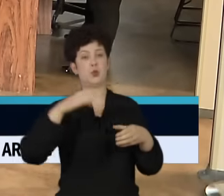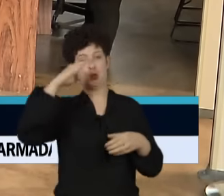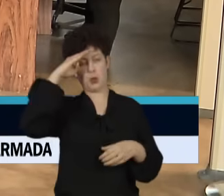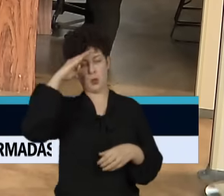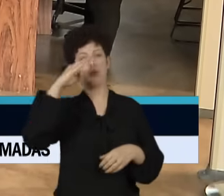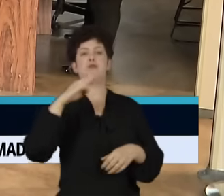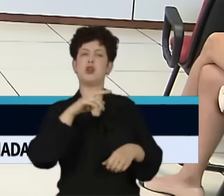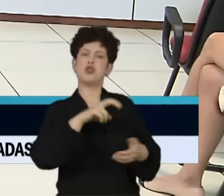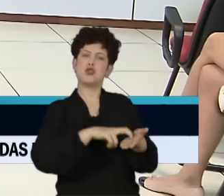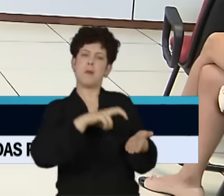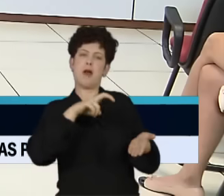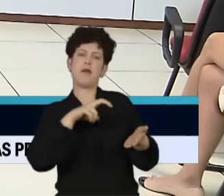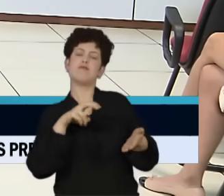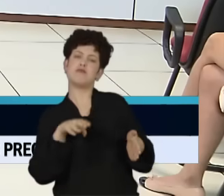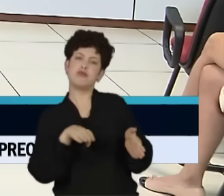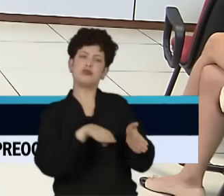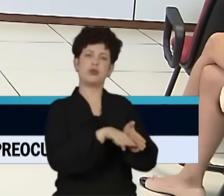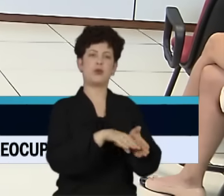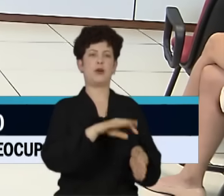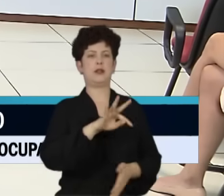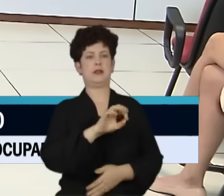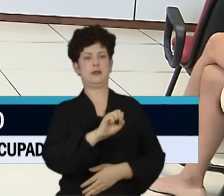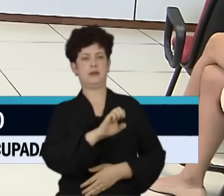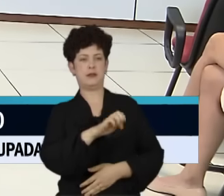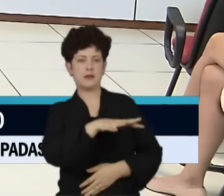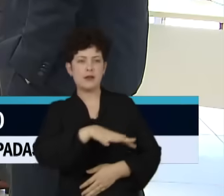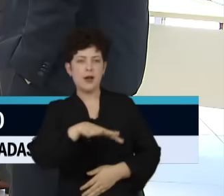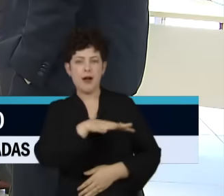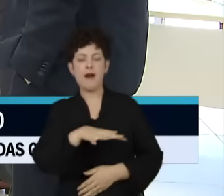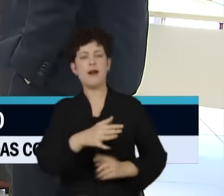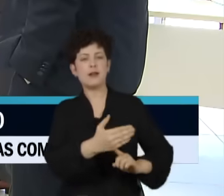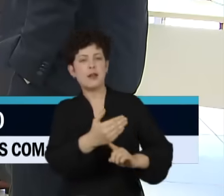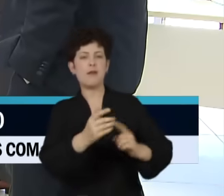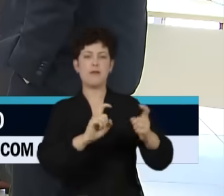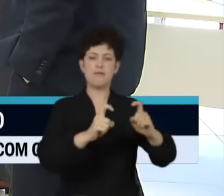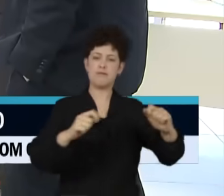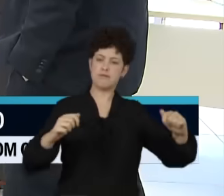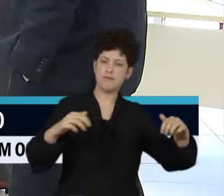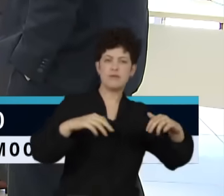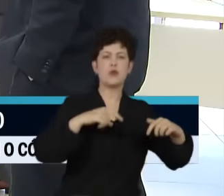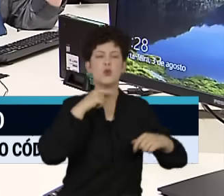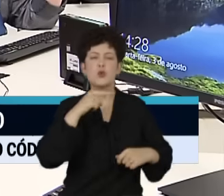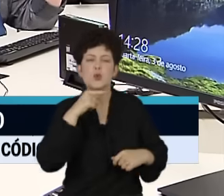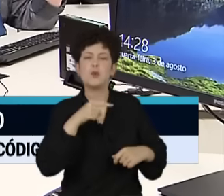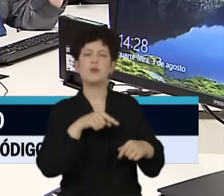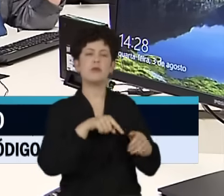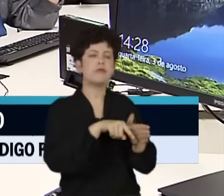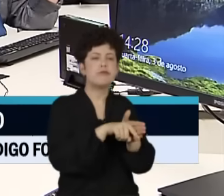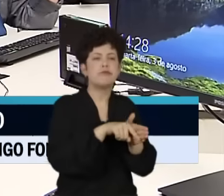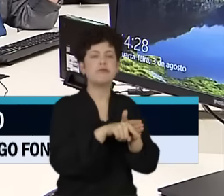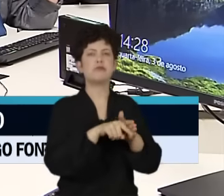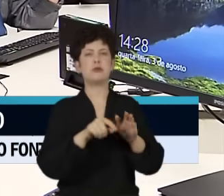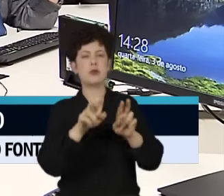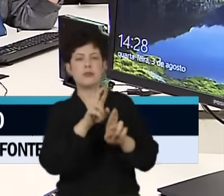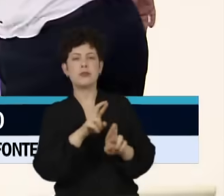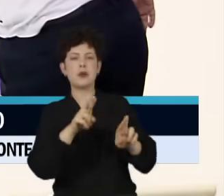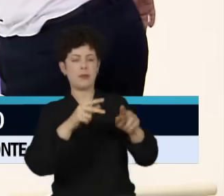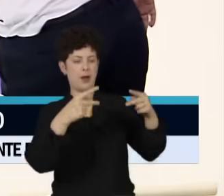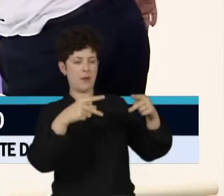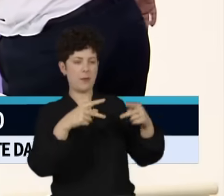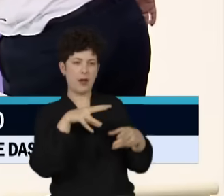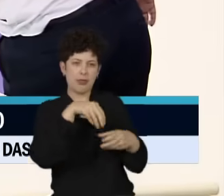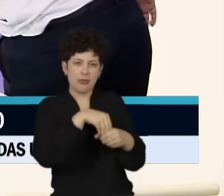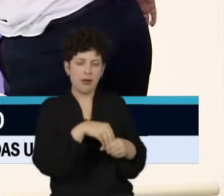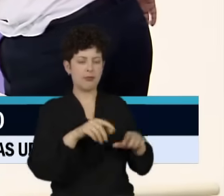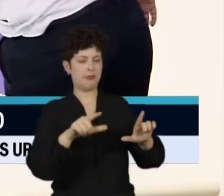pela manhã ao TSE e se reuniu com técnicos da área de tecnologia da informação para tirar dúvidas. A inspeção dos códigos fonte das